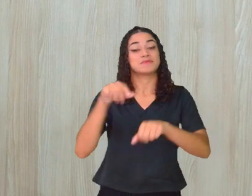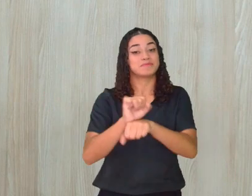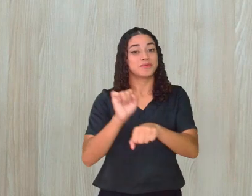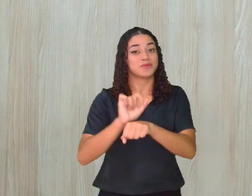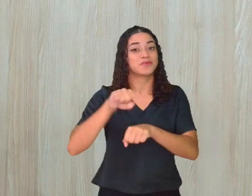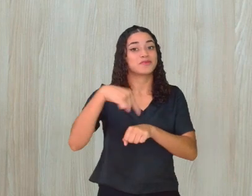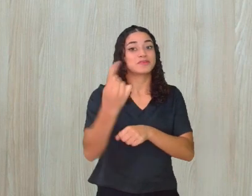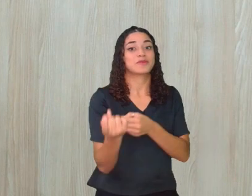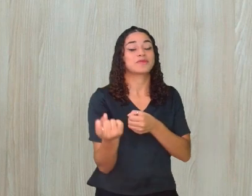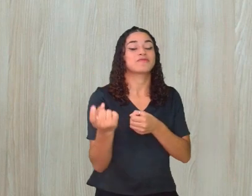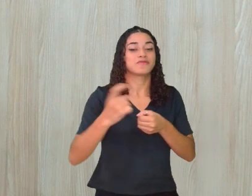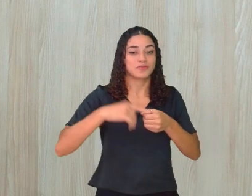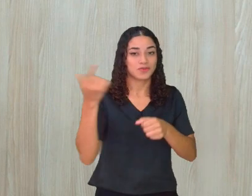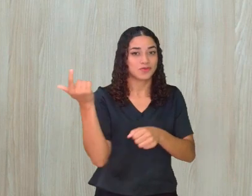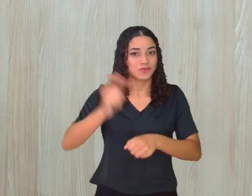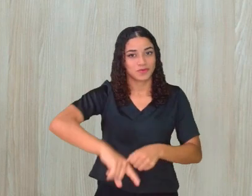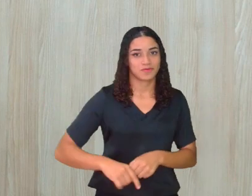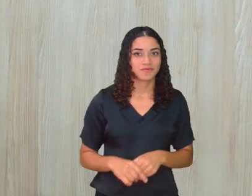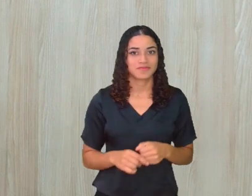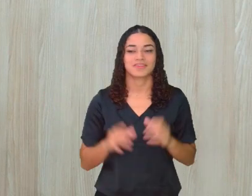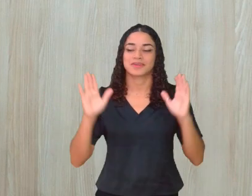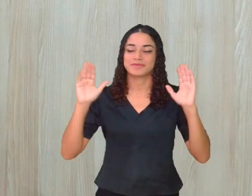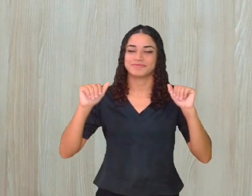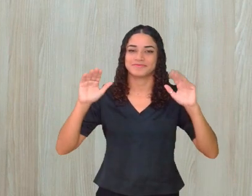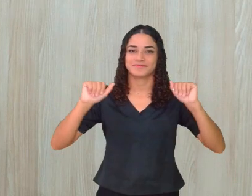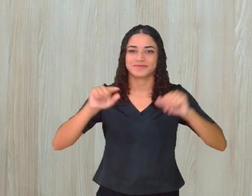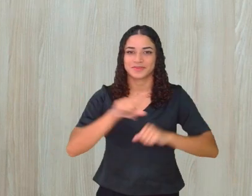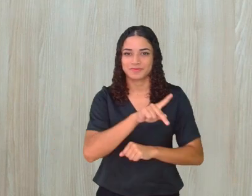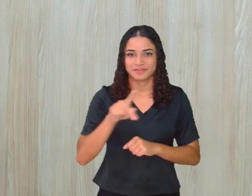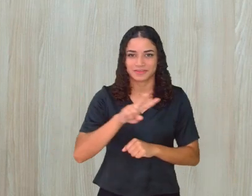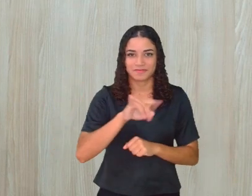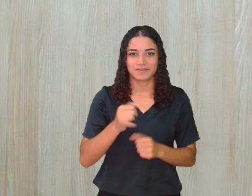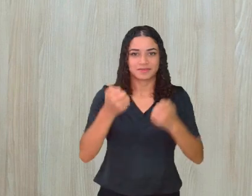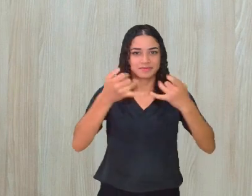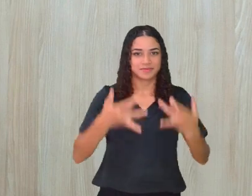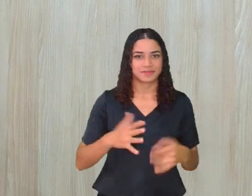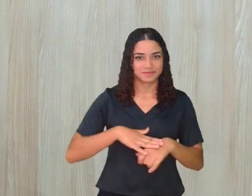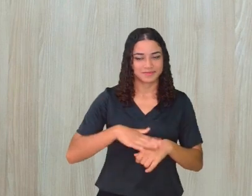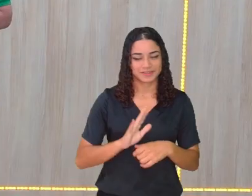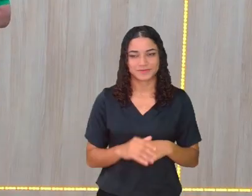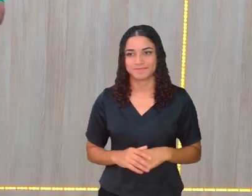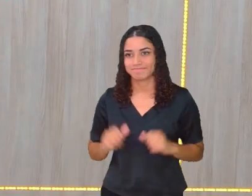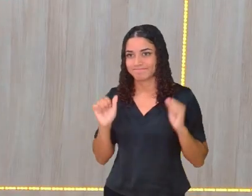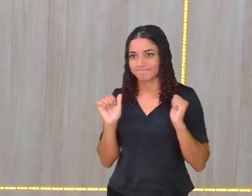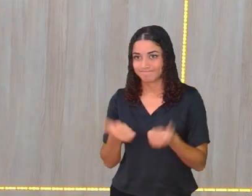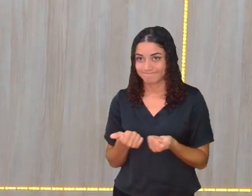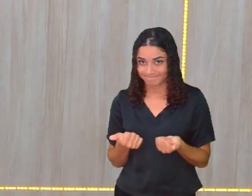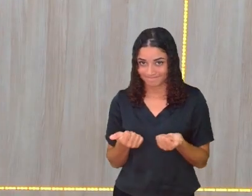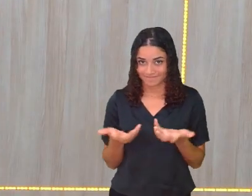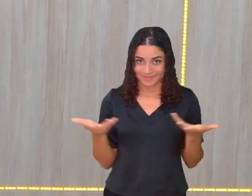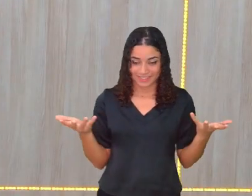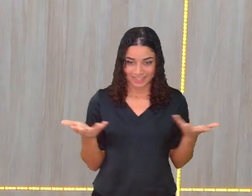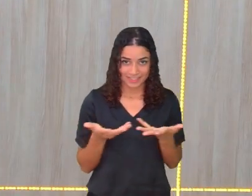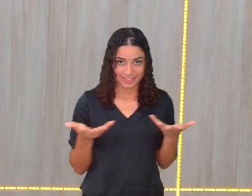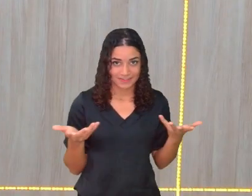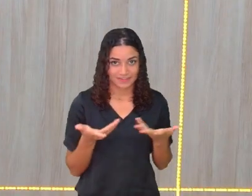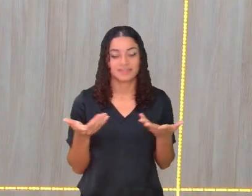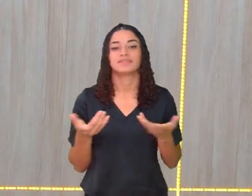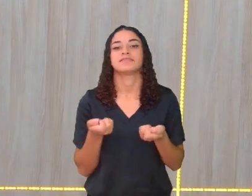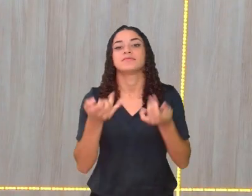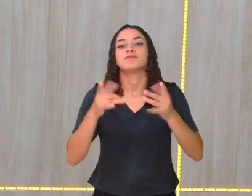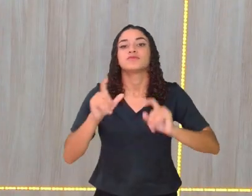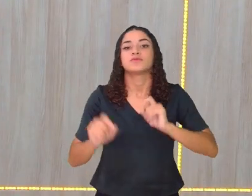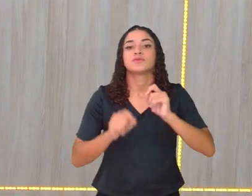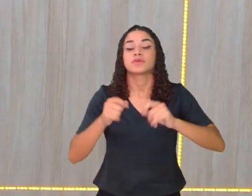próxima aula. Tchau, tchau. Professora Isabel vai para as considerações finais também. Pois é, agora eu vou com as considerações e a questão da atividade.